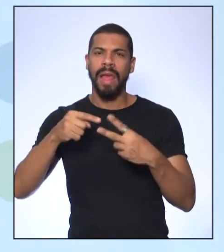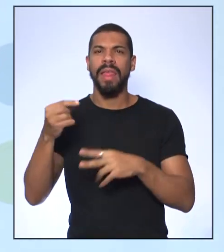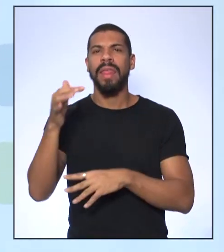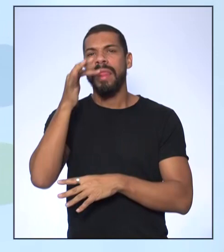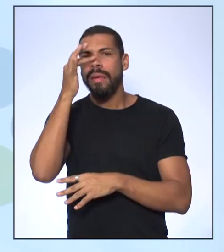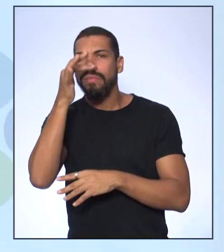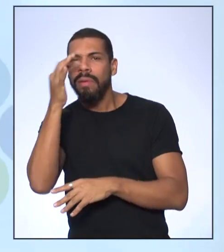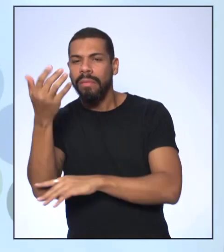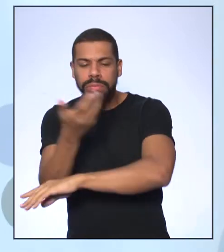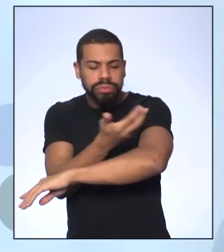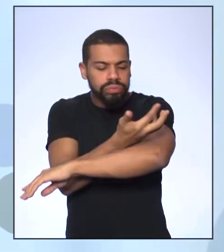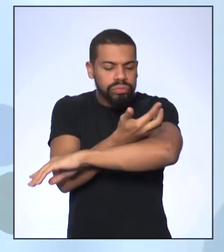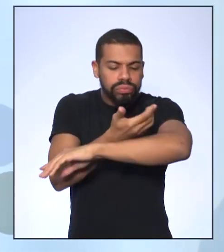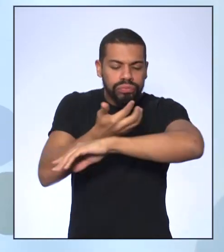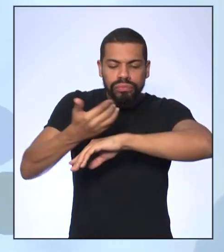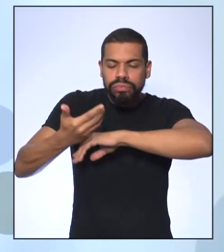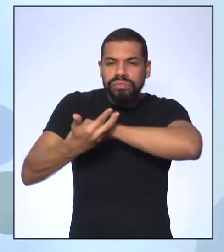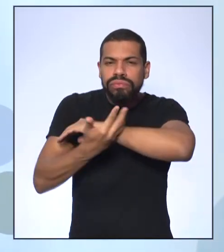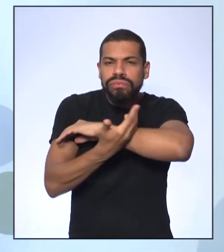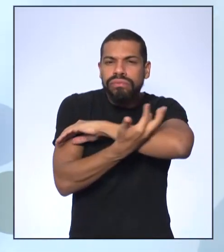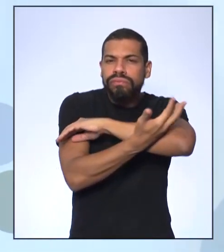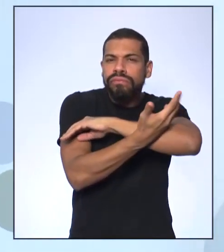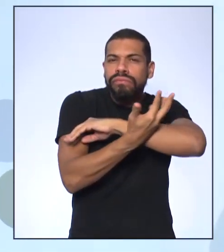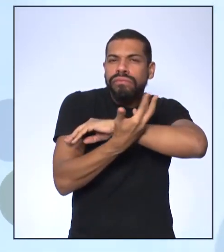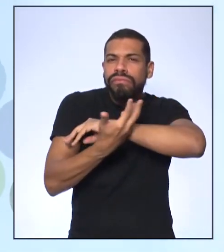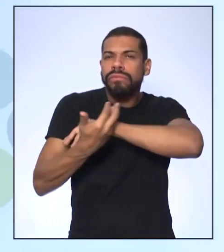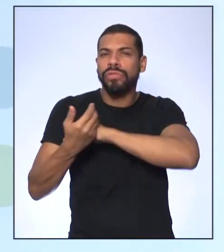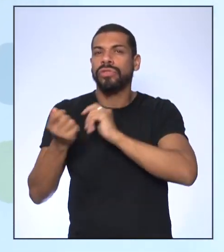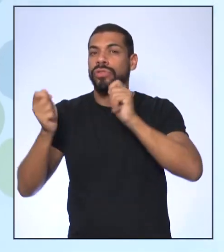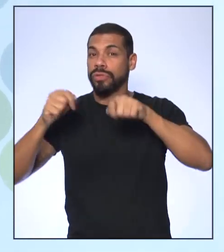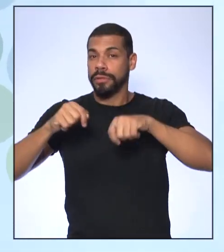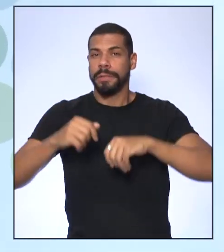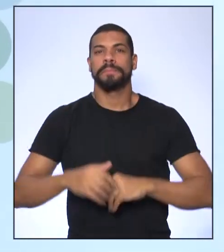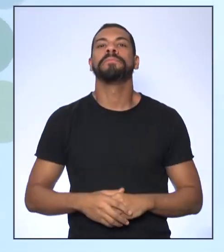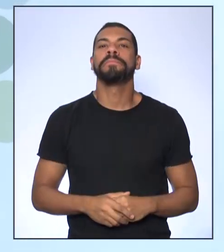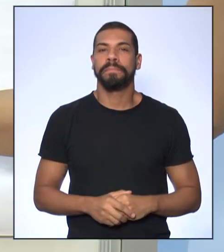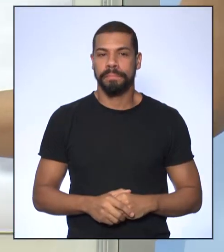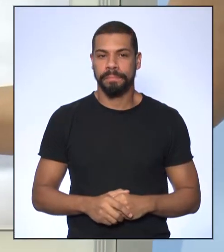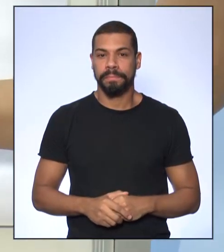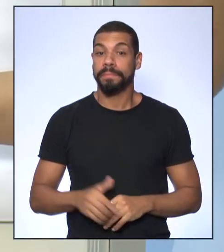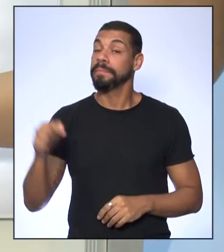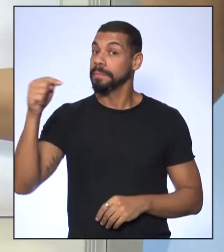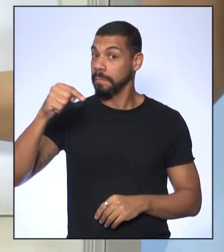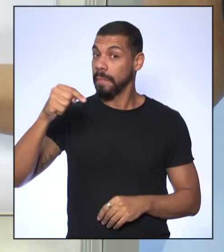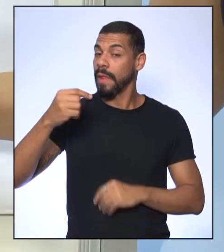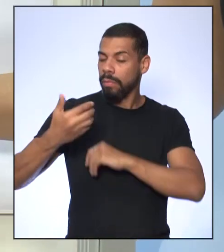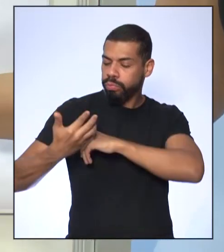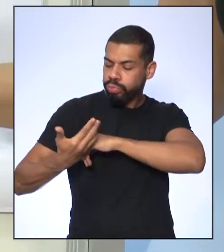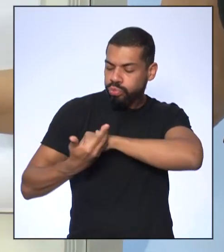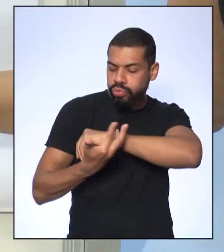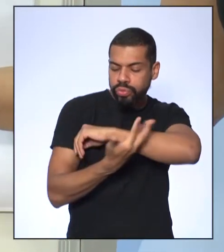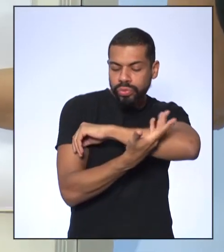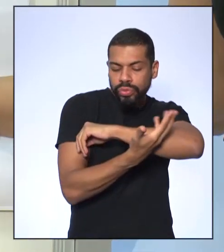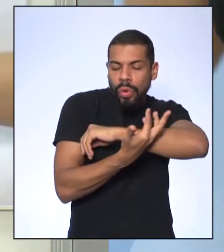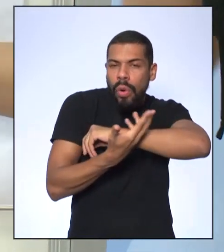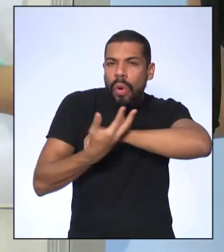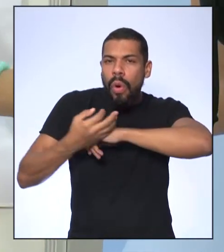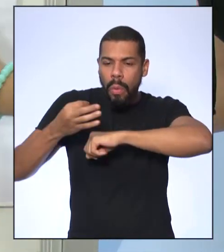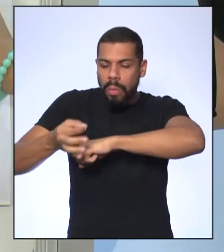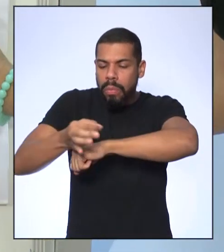plantas, das algas, todos os vegetais em si. Eles são eucariontes, são células